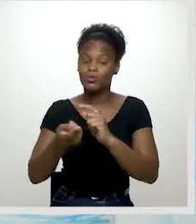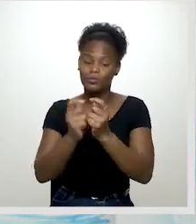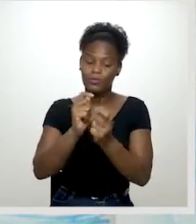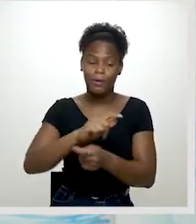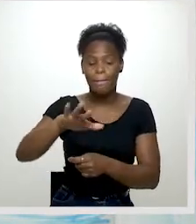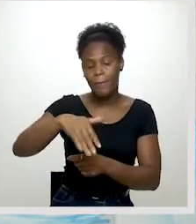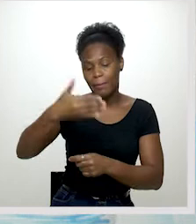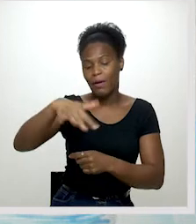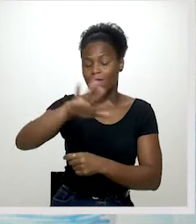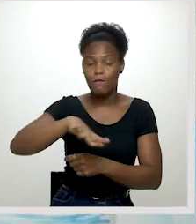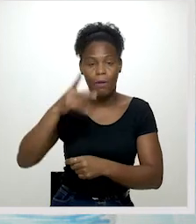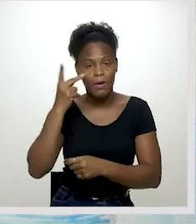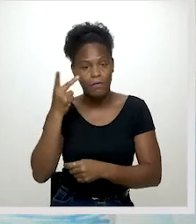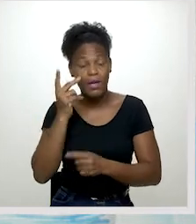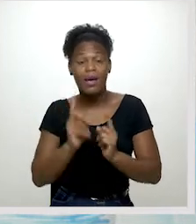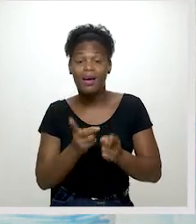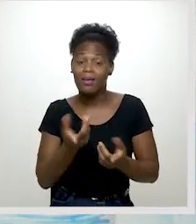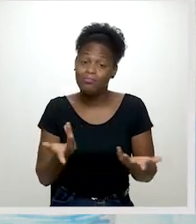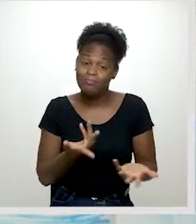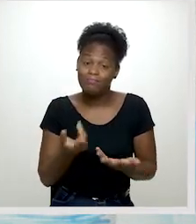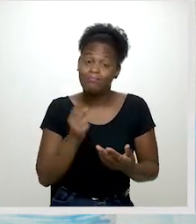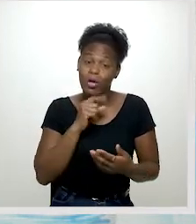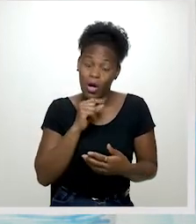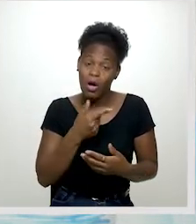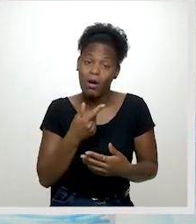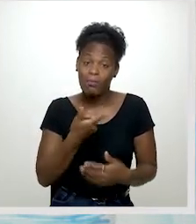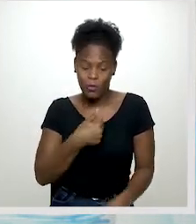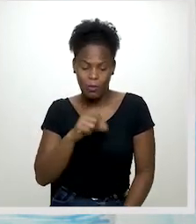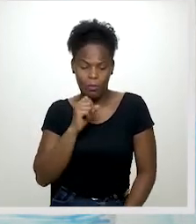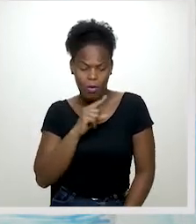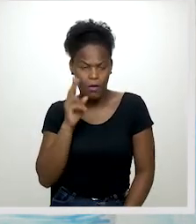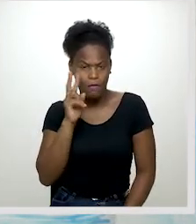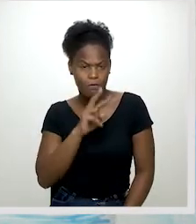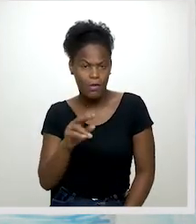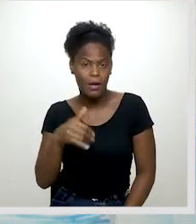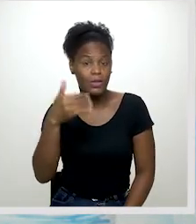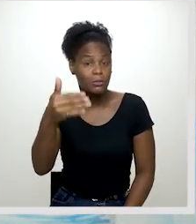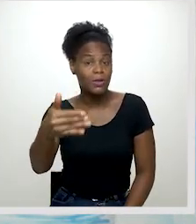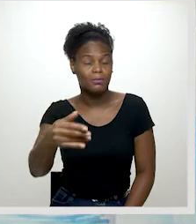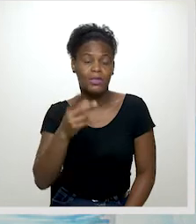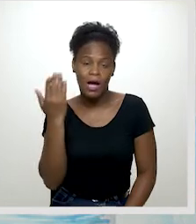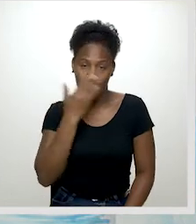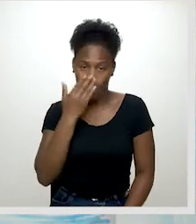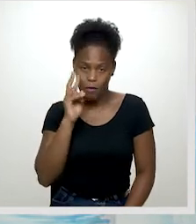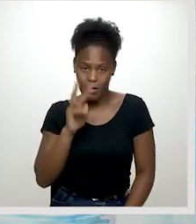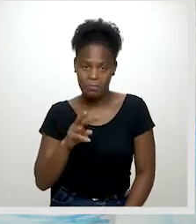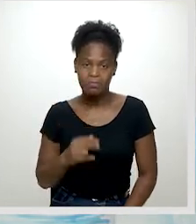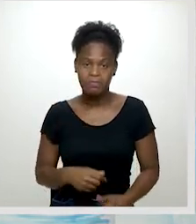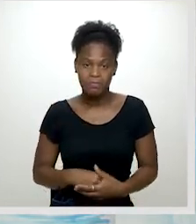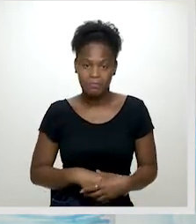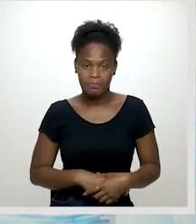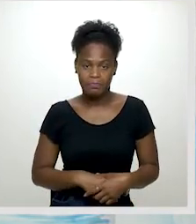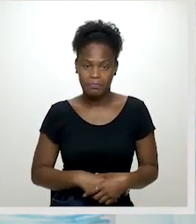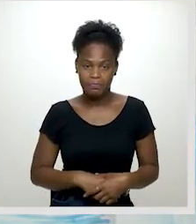vida que posteriormente poderemos ver nas próximas aulas. Tendo em consideração